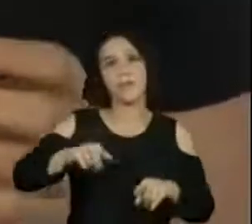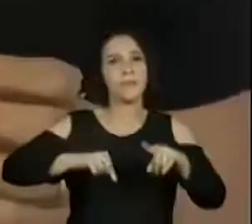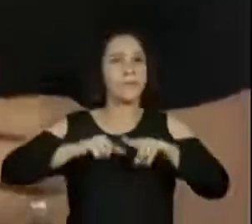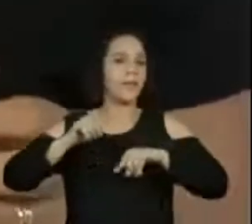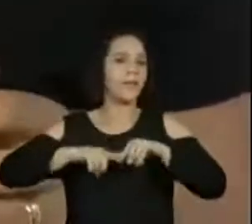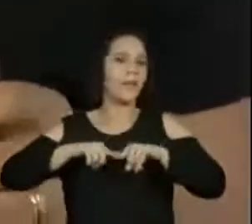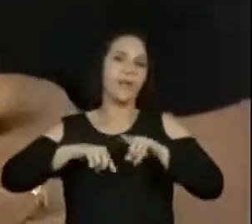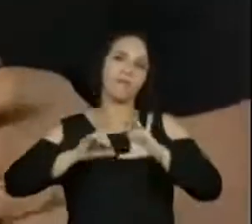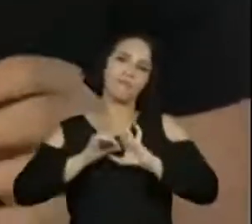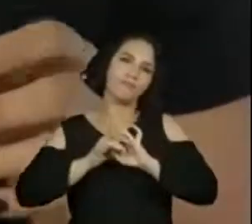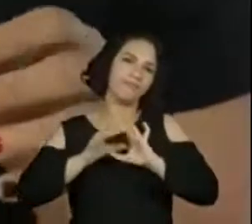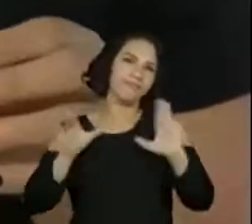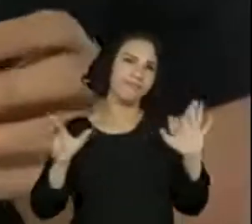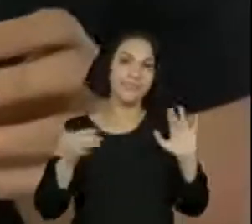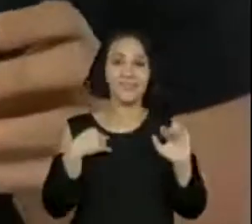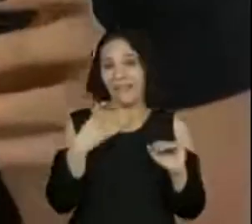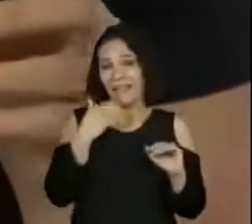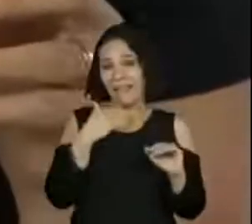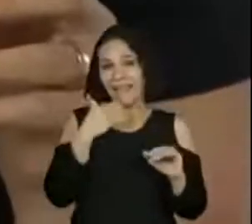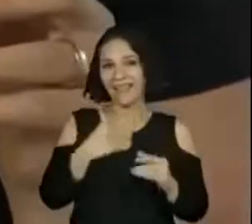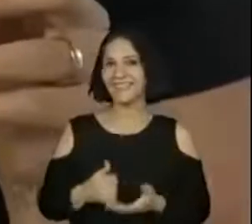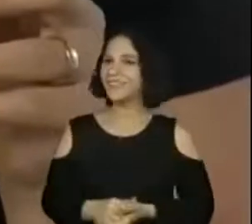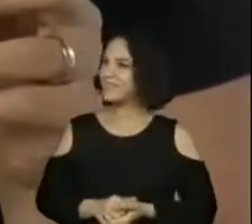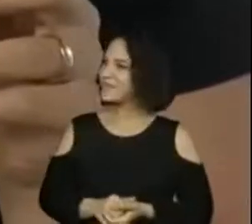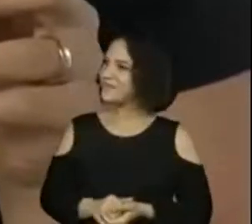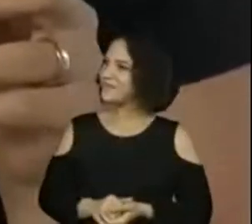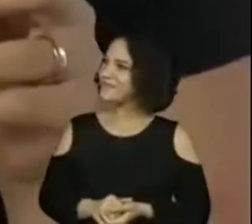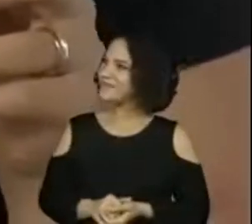opa. A professora tá torta aqui.